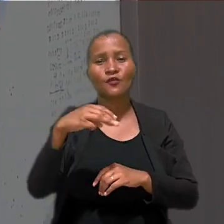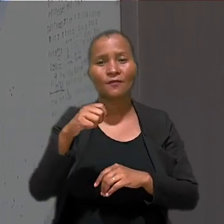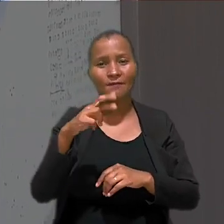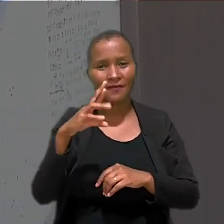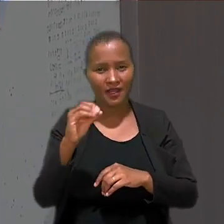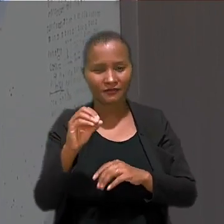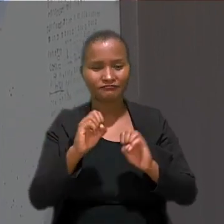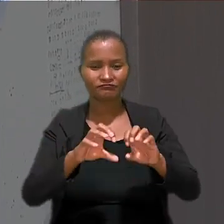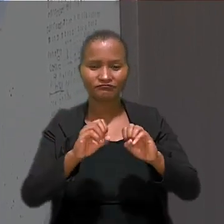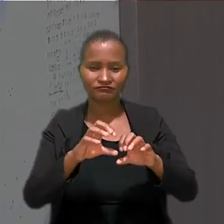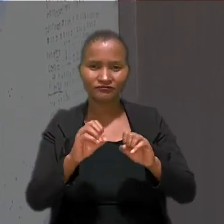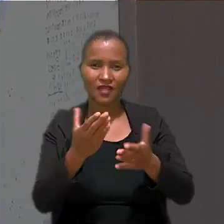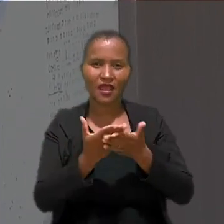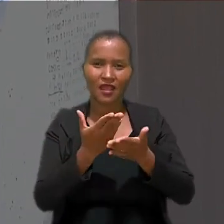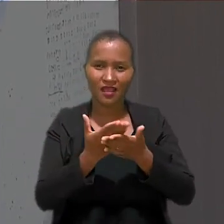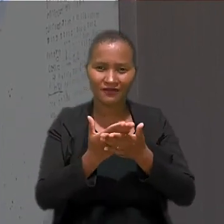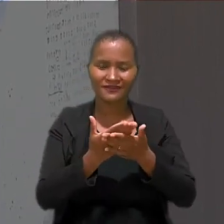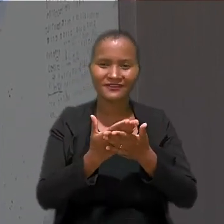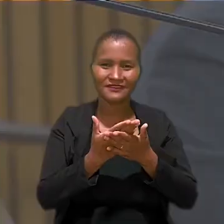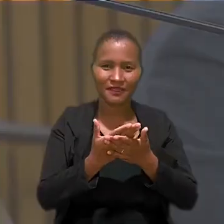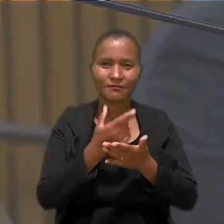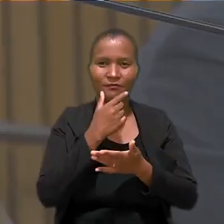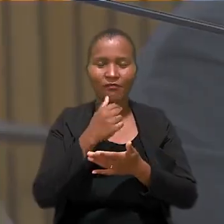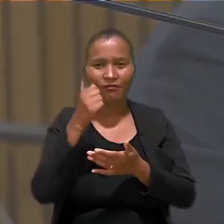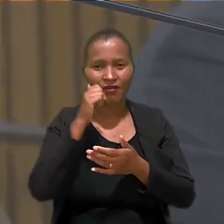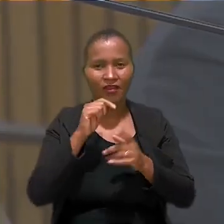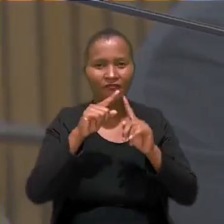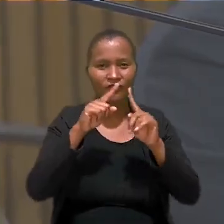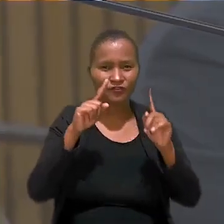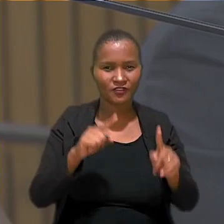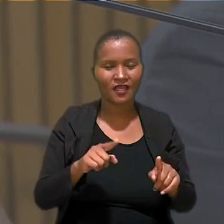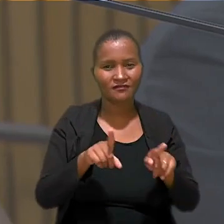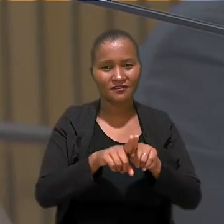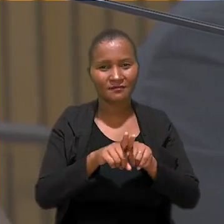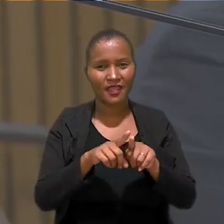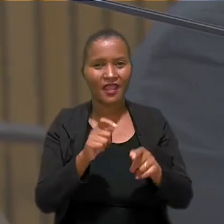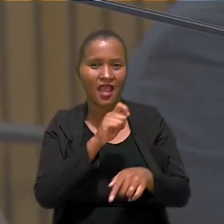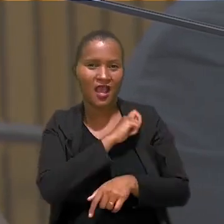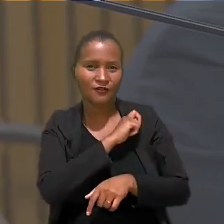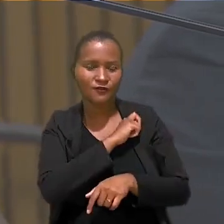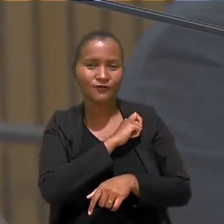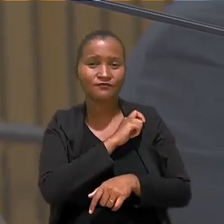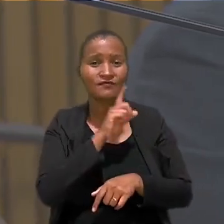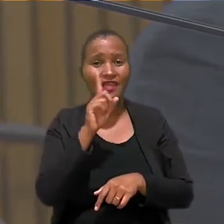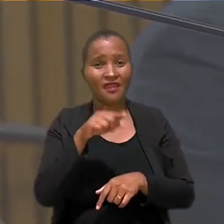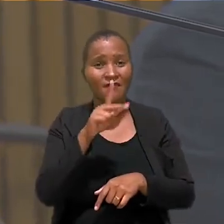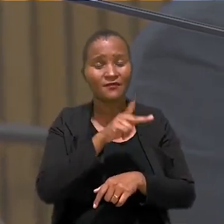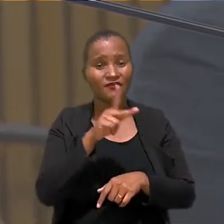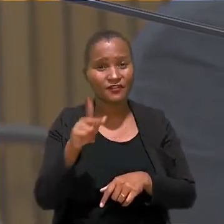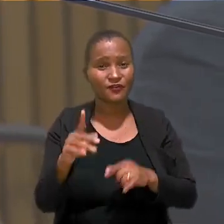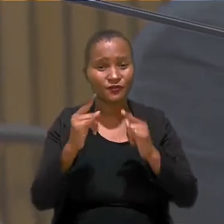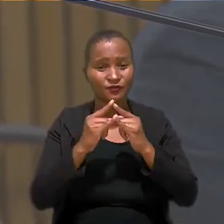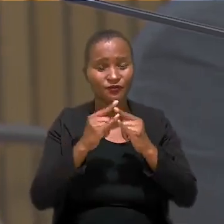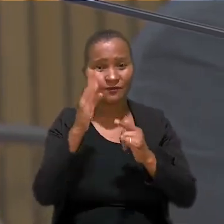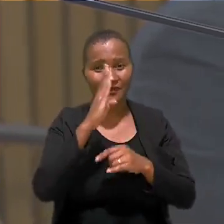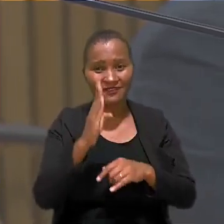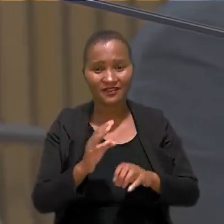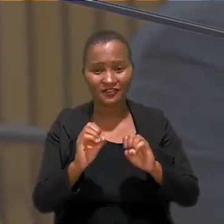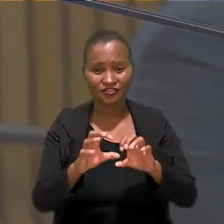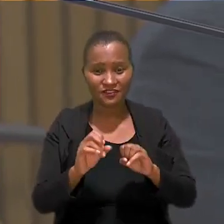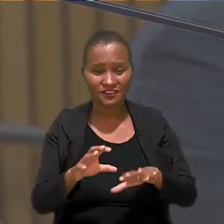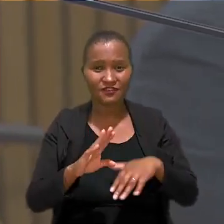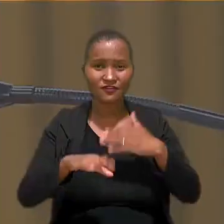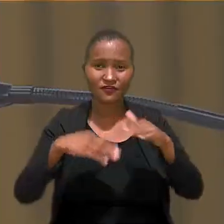lecionou a aula extra para servidoras, servidores e estudantes. Marcos Queiroz é professor do Instituto Brasileiro de